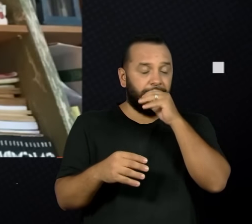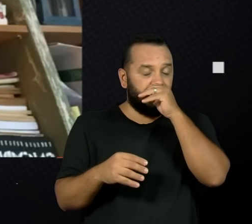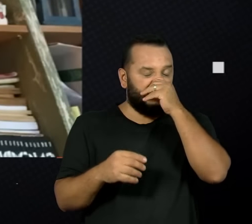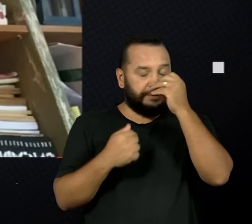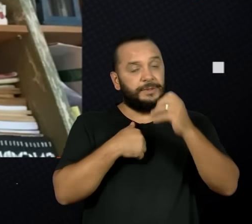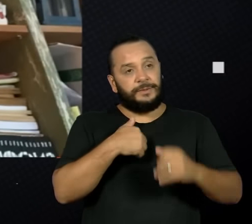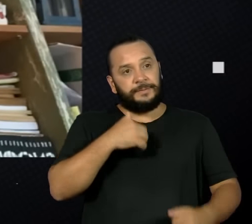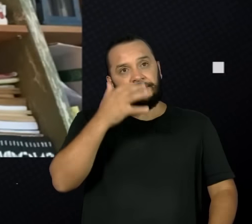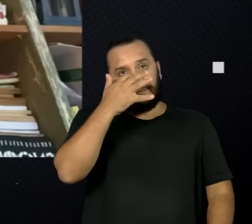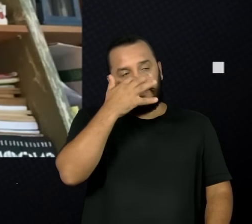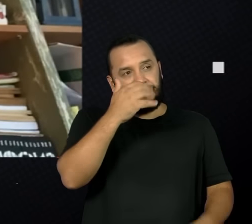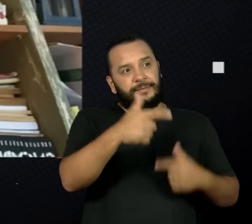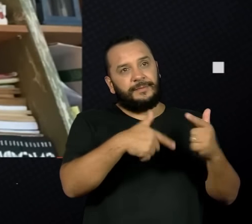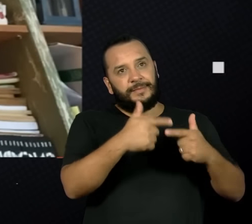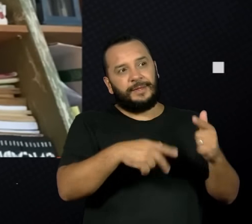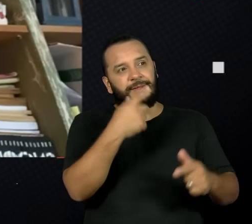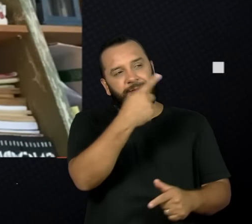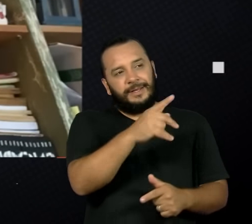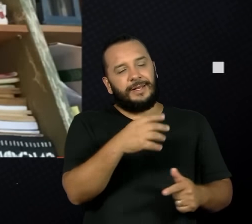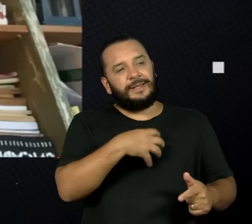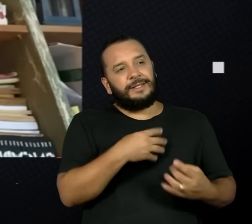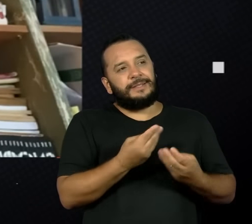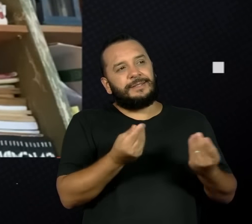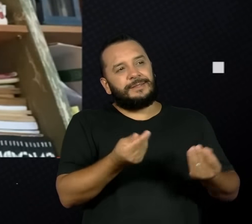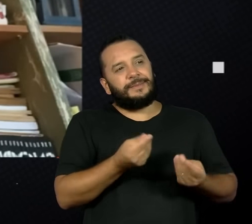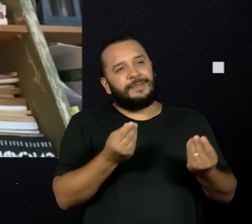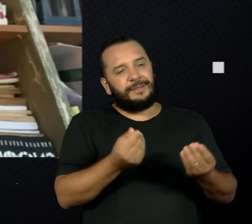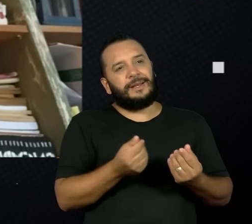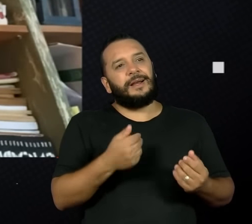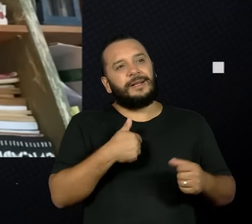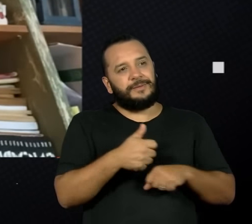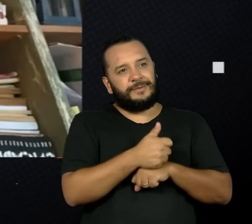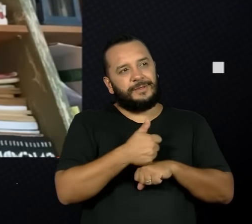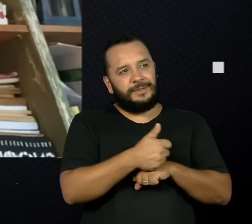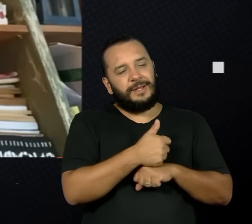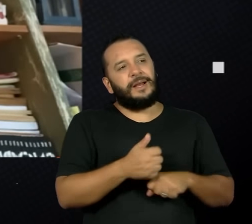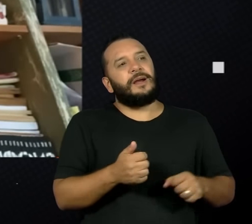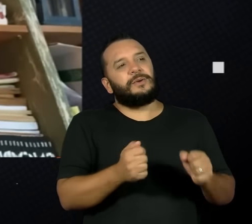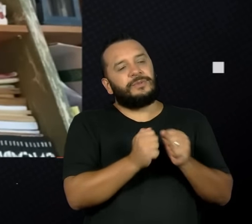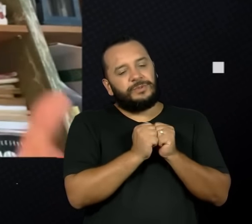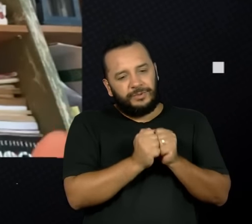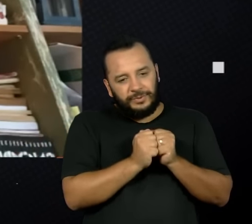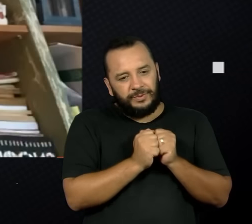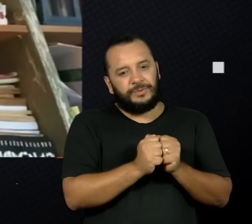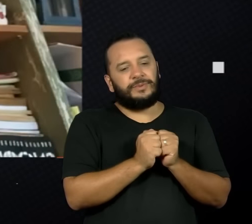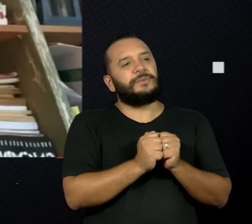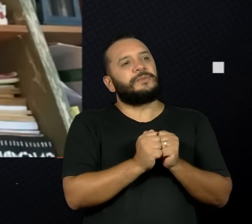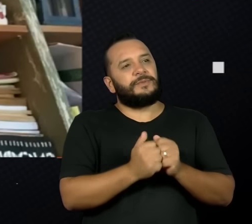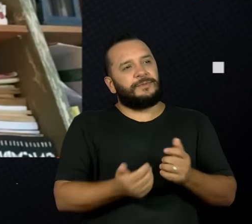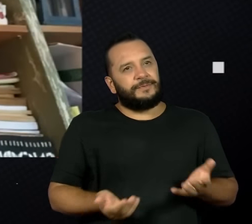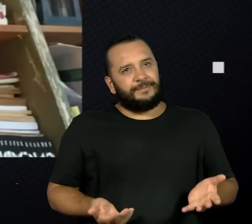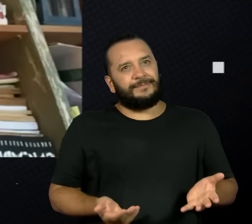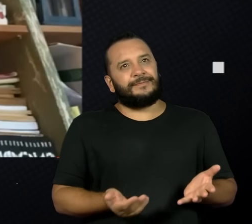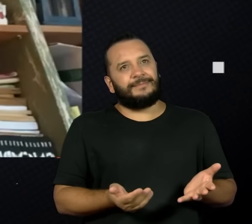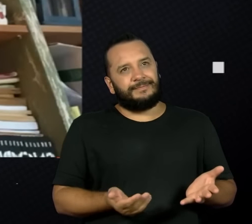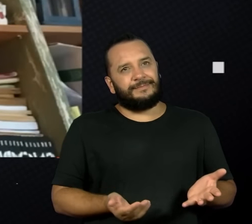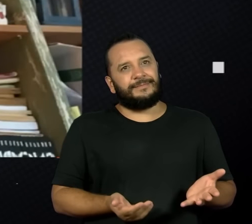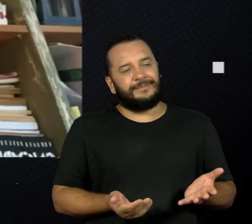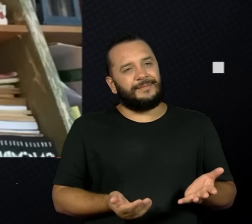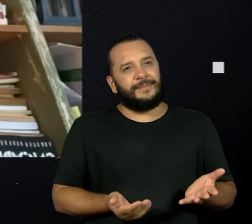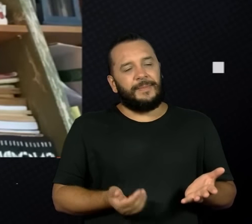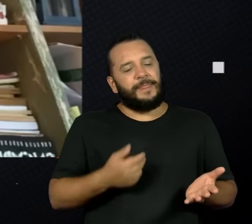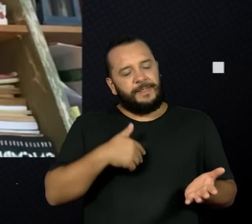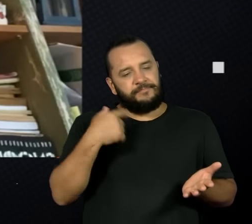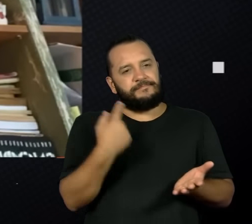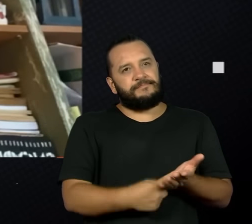o trabalho dele a sensibilidade dele o talento companheirismo a entrega e eu só tenho